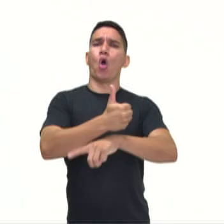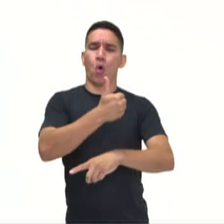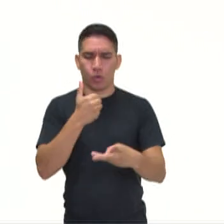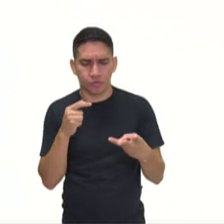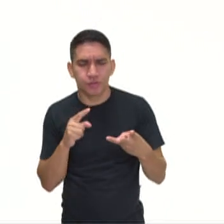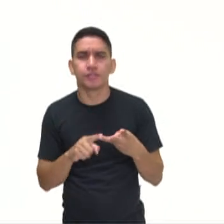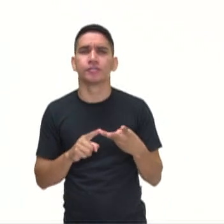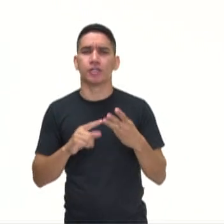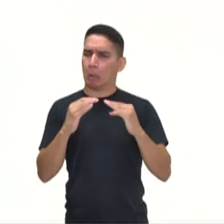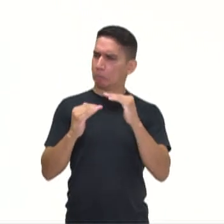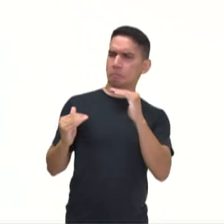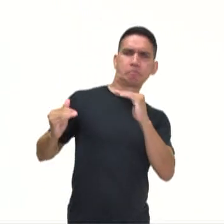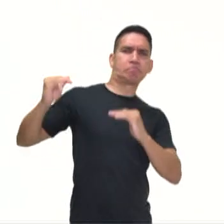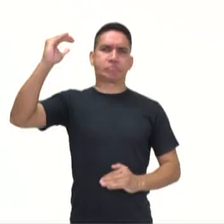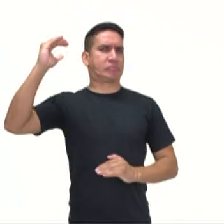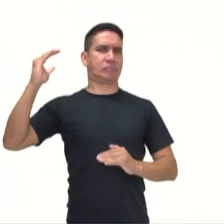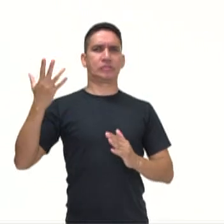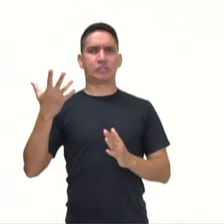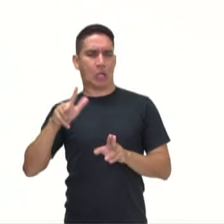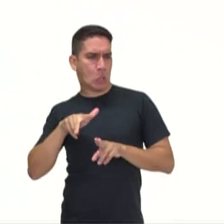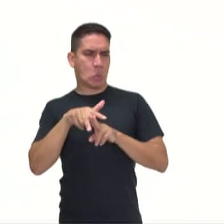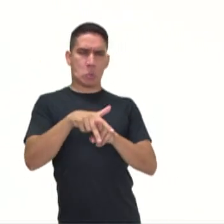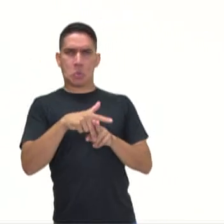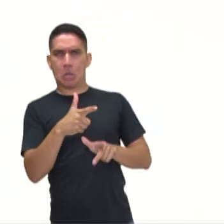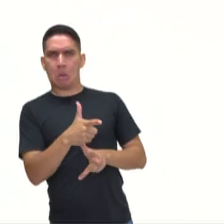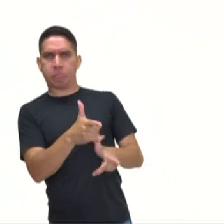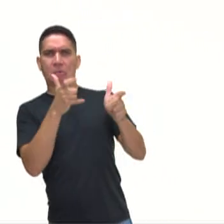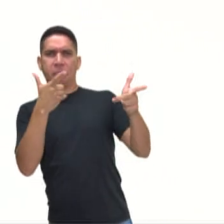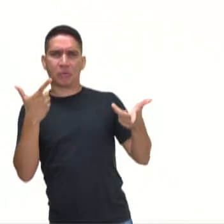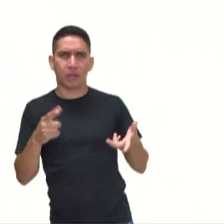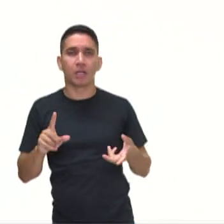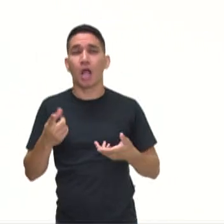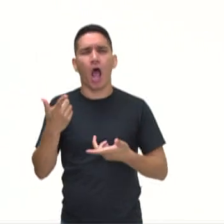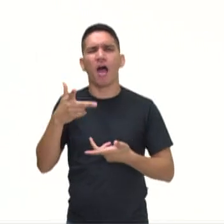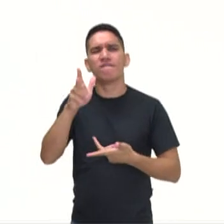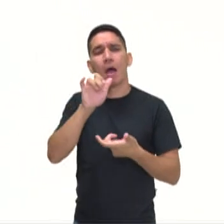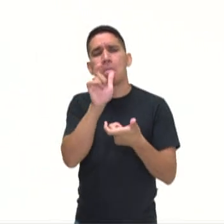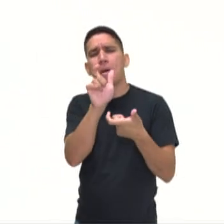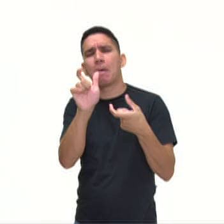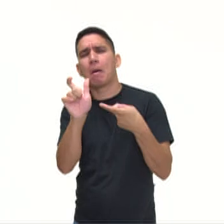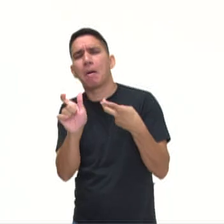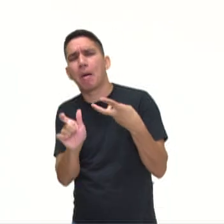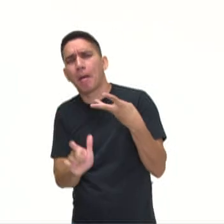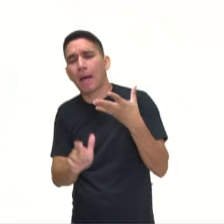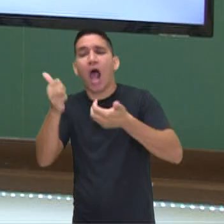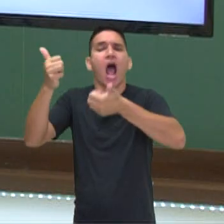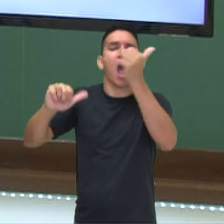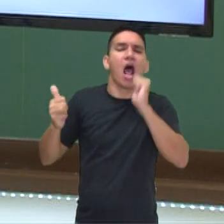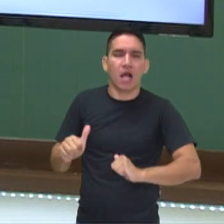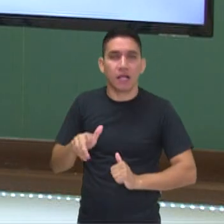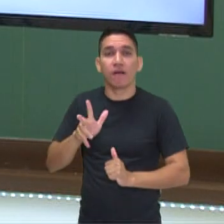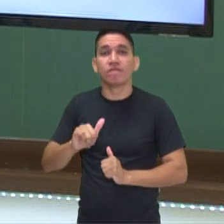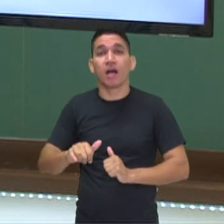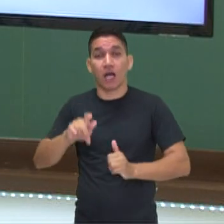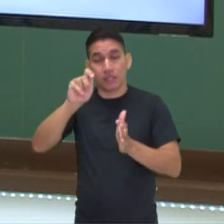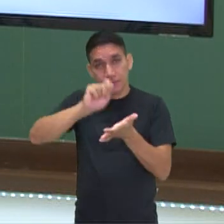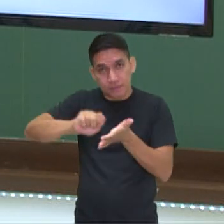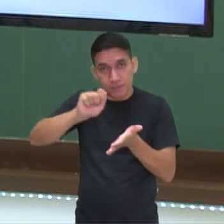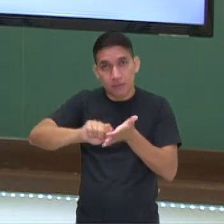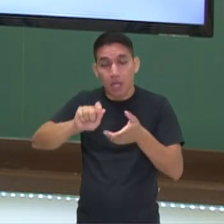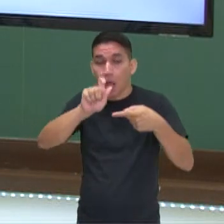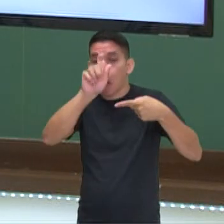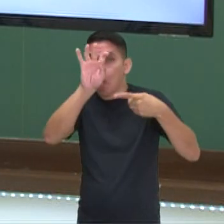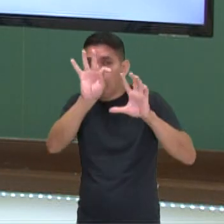bélica, povos nativos, e aí, né? Vamos então analisar, vamos compreender essas palavras e vamos escrever um parágrafo com